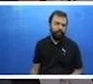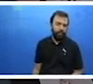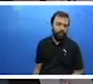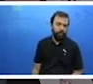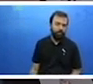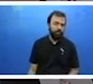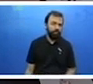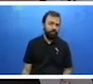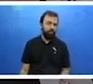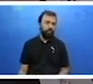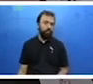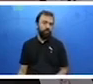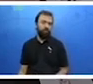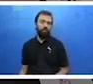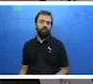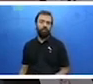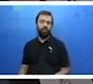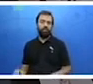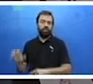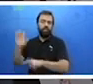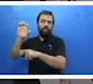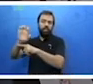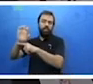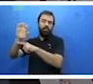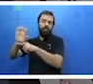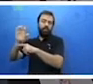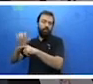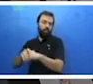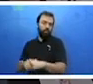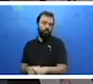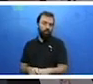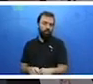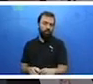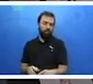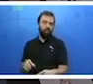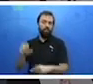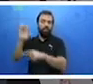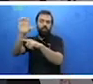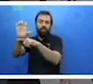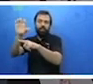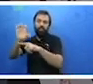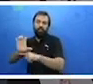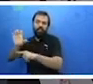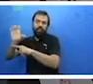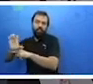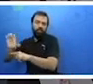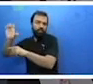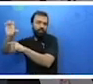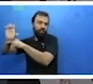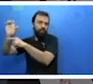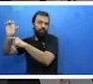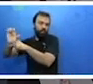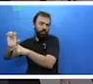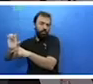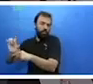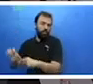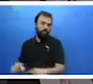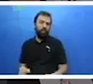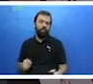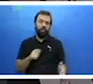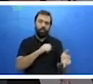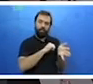pegar unidade federativa. O que é unidade federativa? Todos os estados. Então, pega